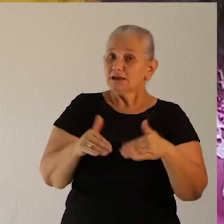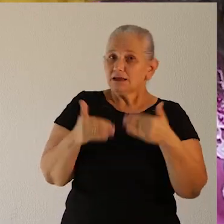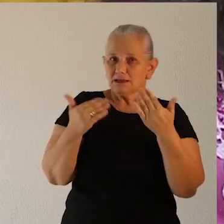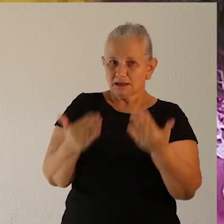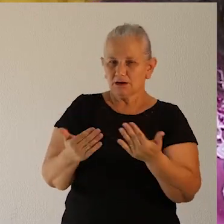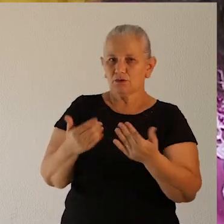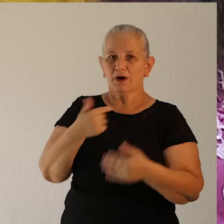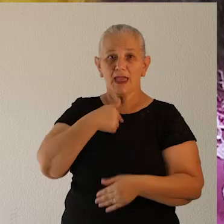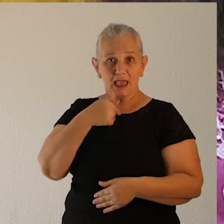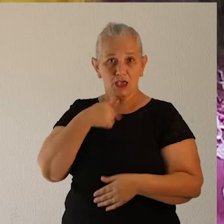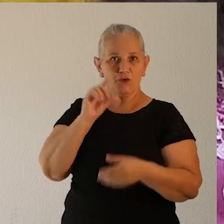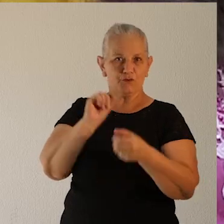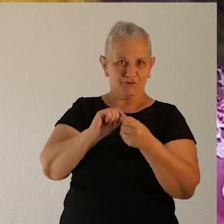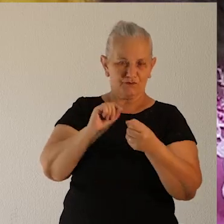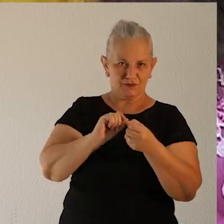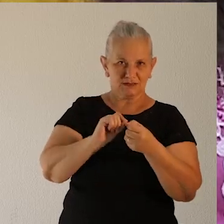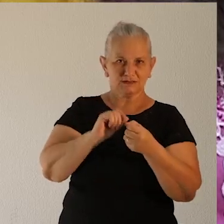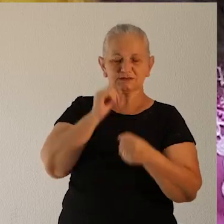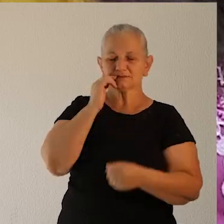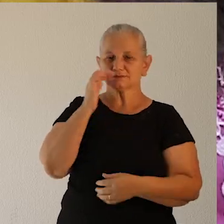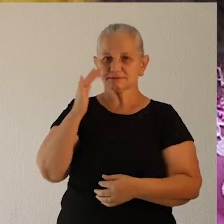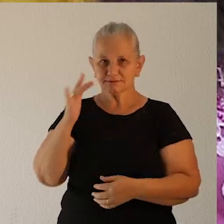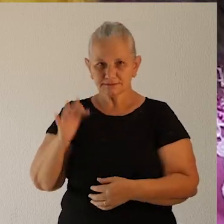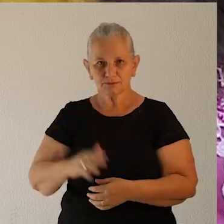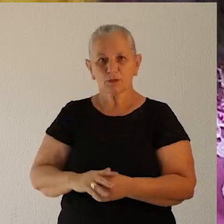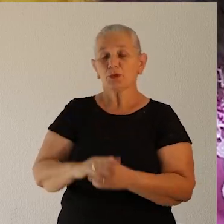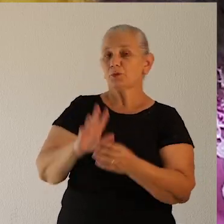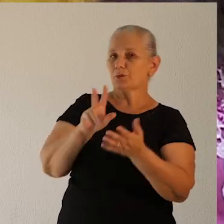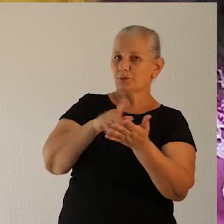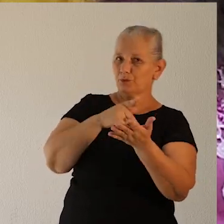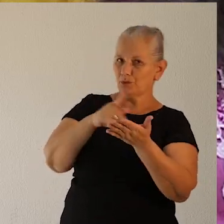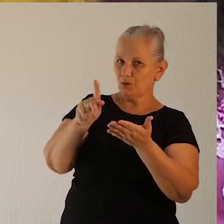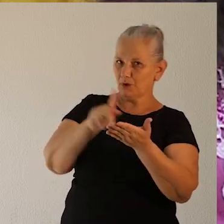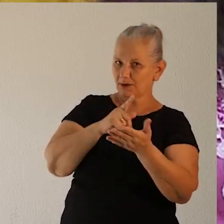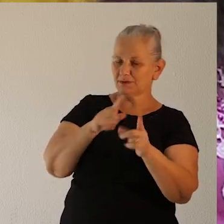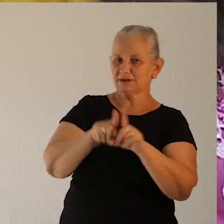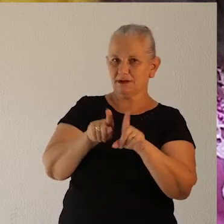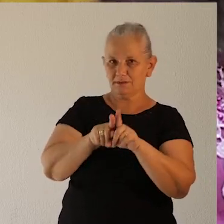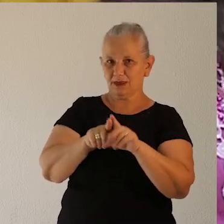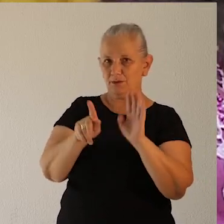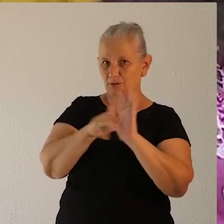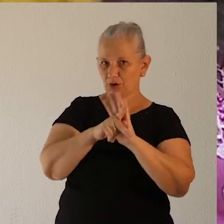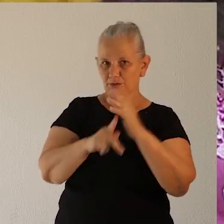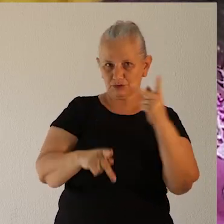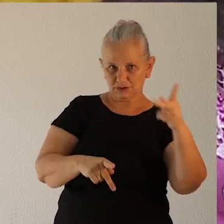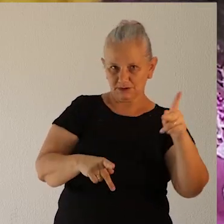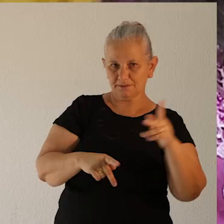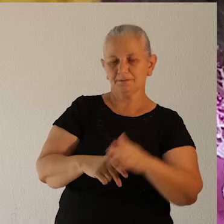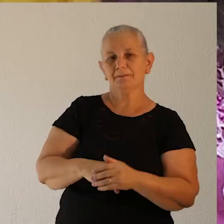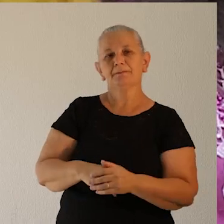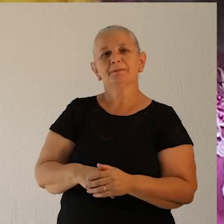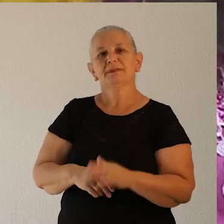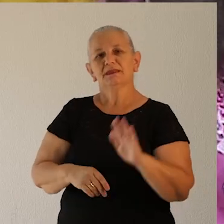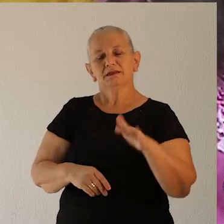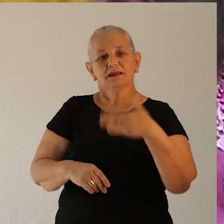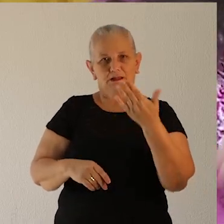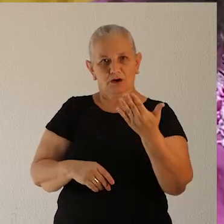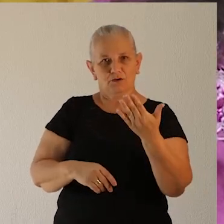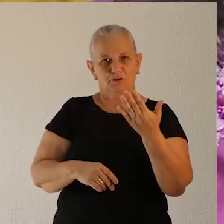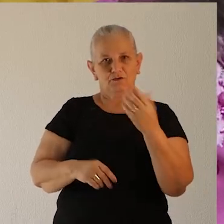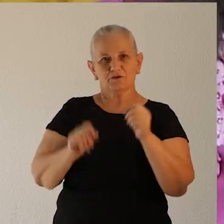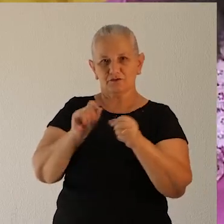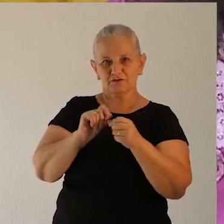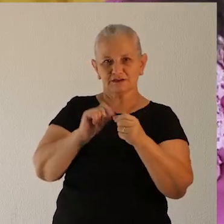eu musiquei alguns poemas desses personagens e vou mostrar para vocês do Pena. Você quer falar um pouquinho dele,